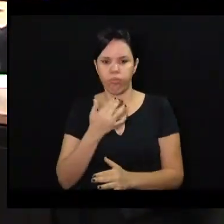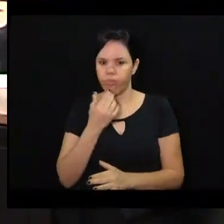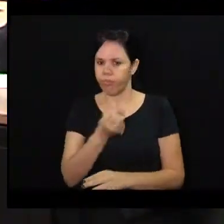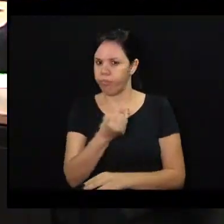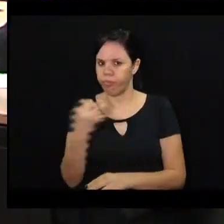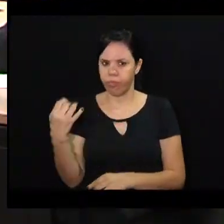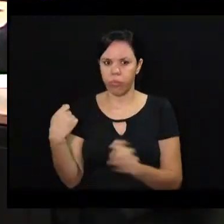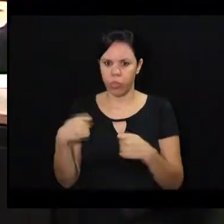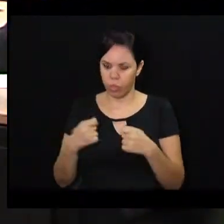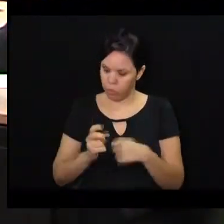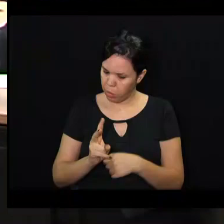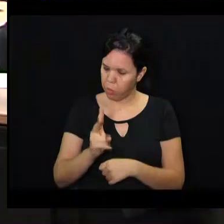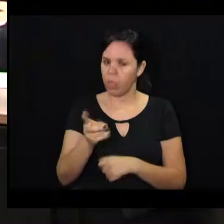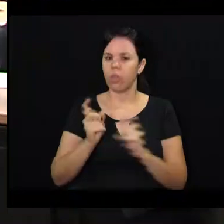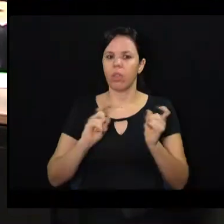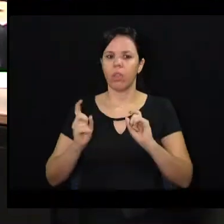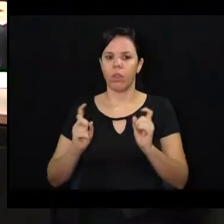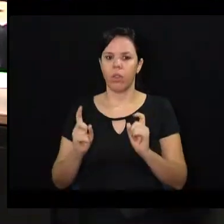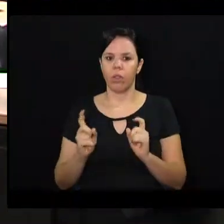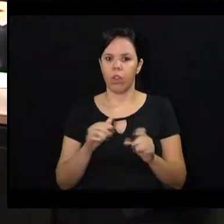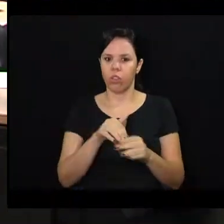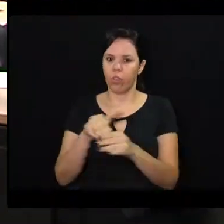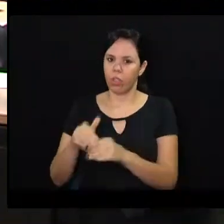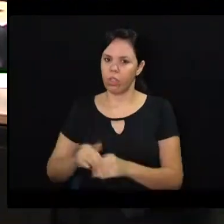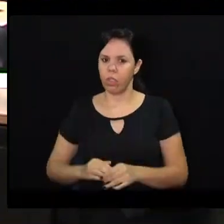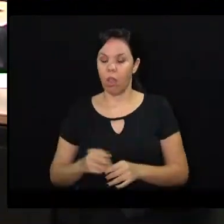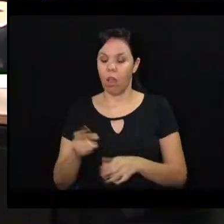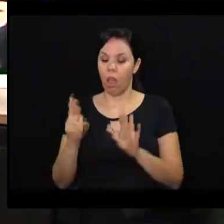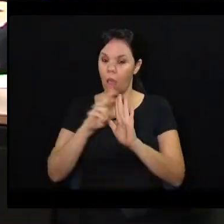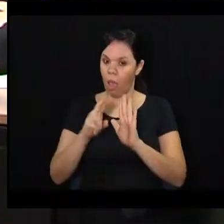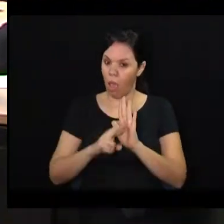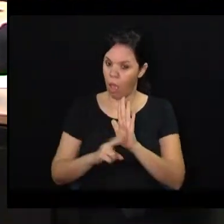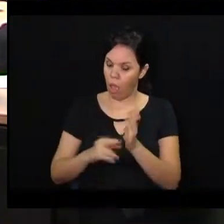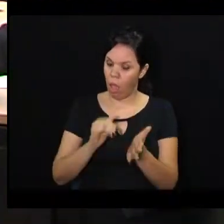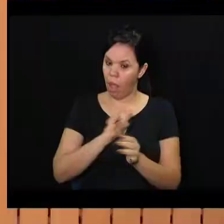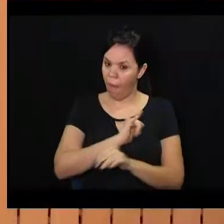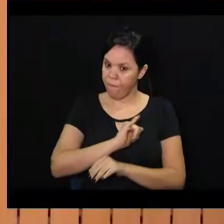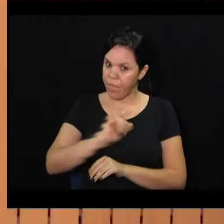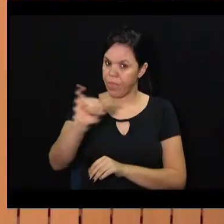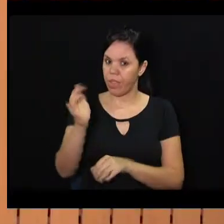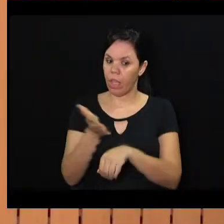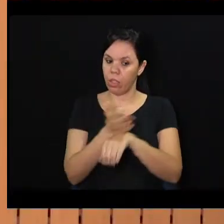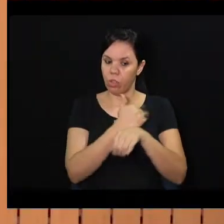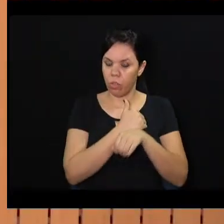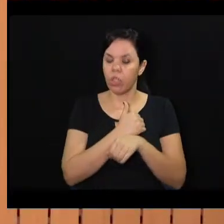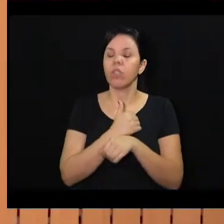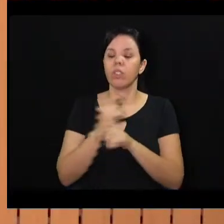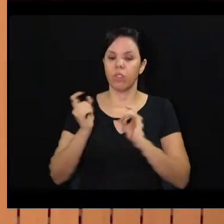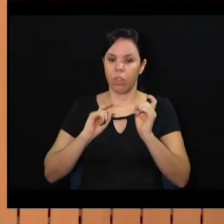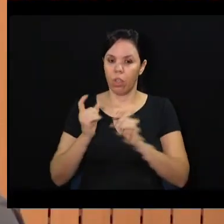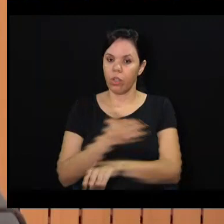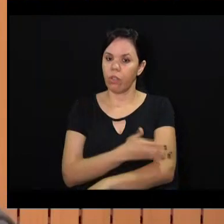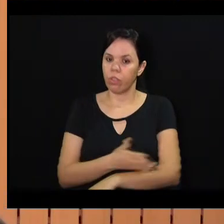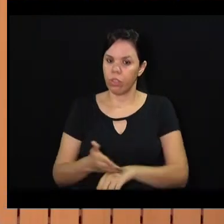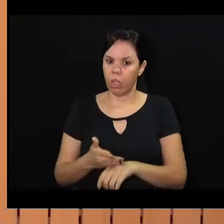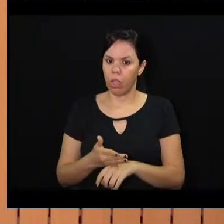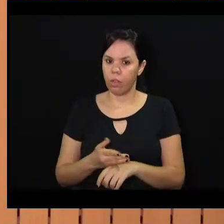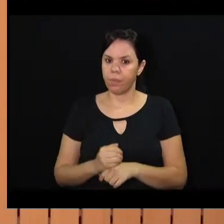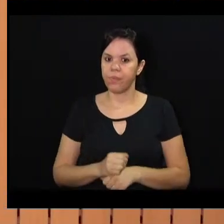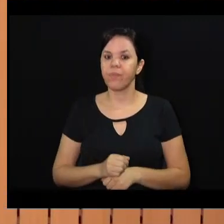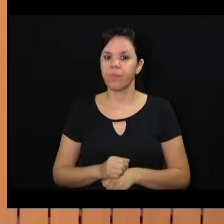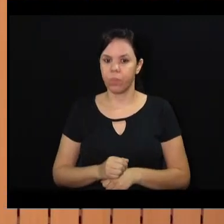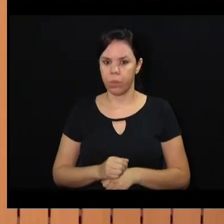os trabalhos. A regra havia sido informada no início da reunião ordinária. O quórum aplicado deve ser o de